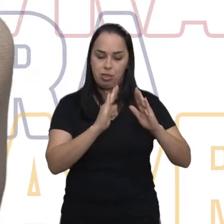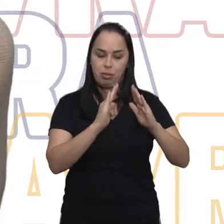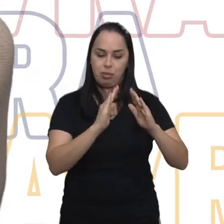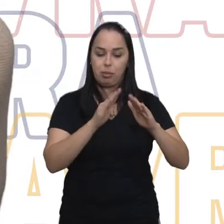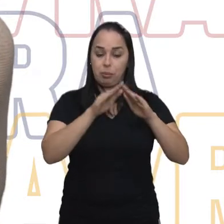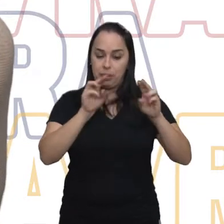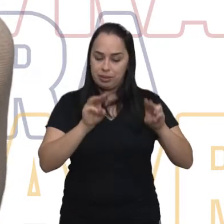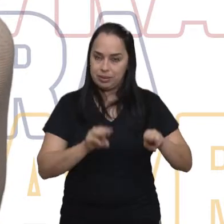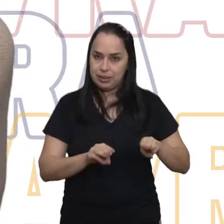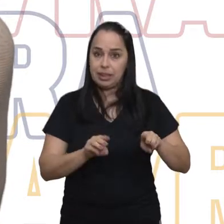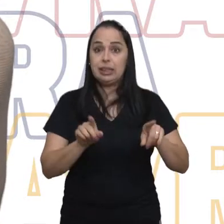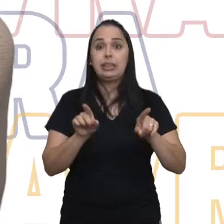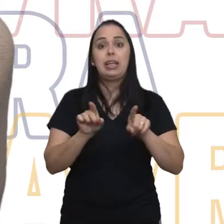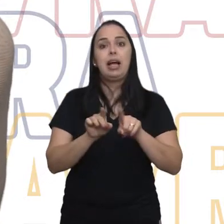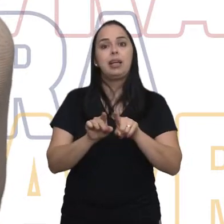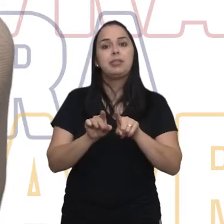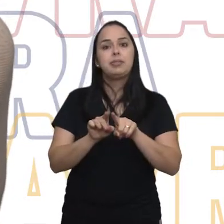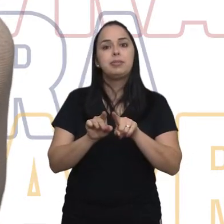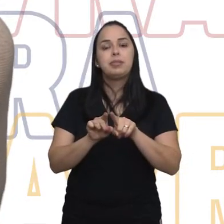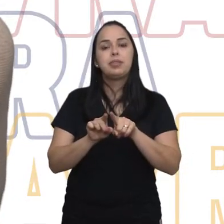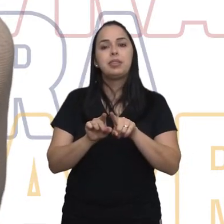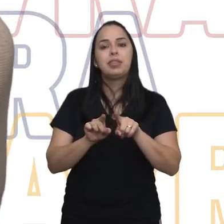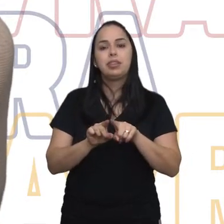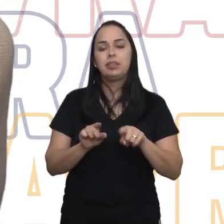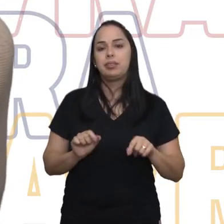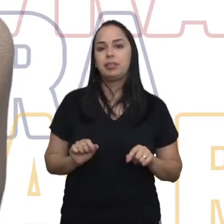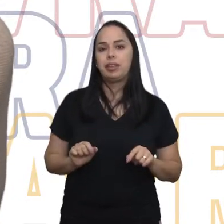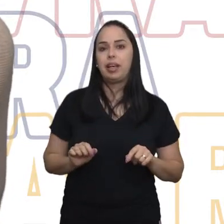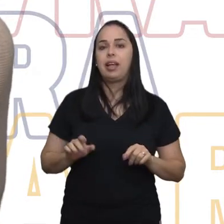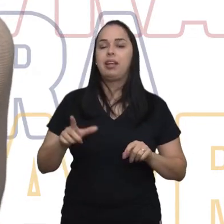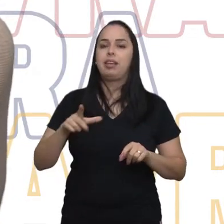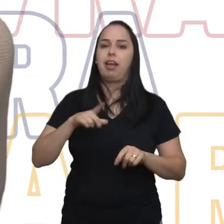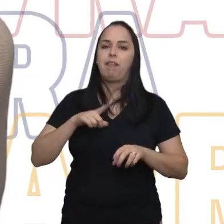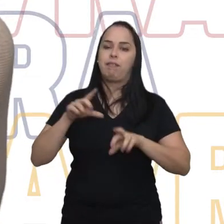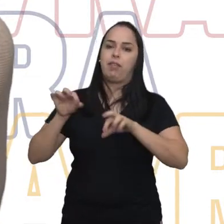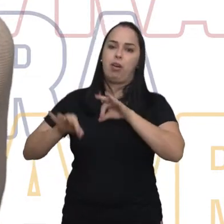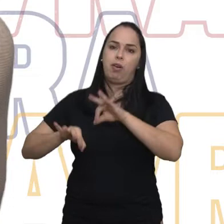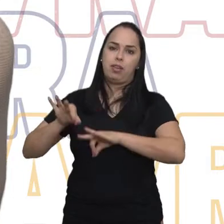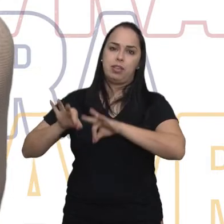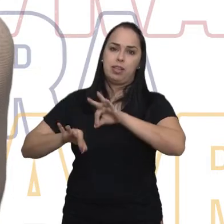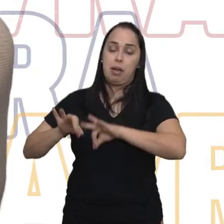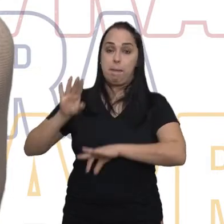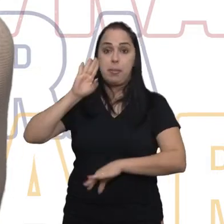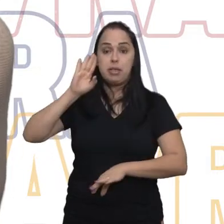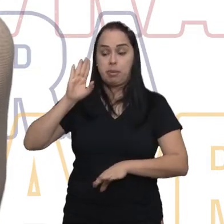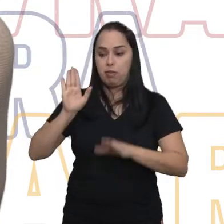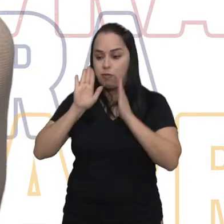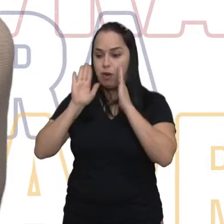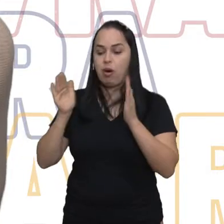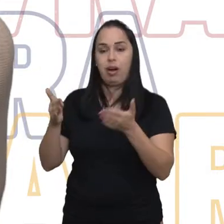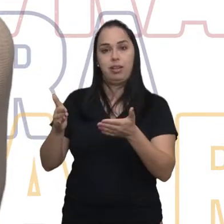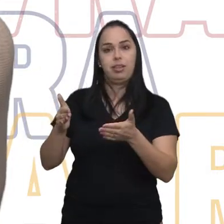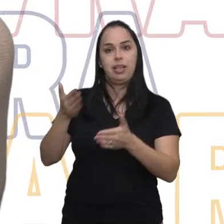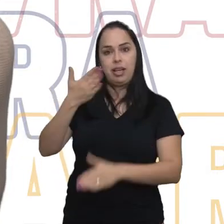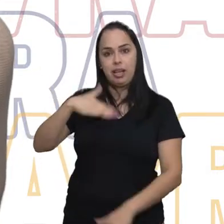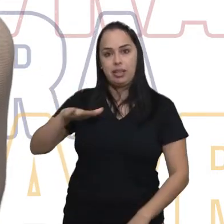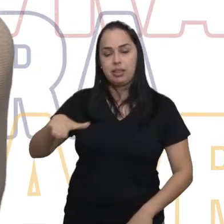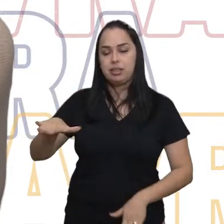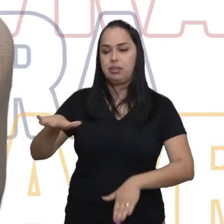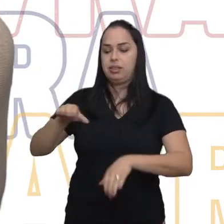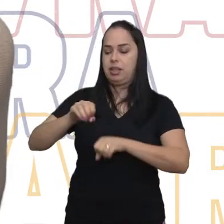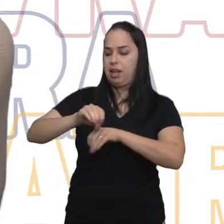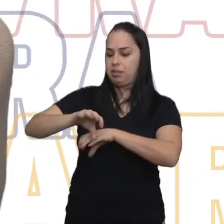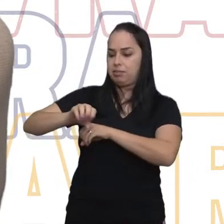si, e também o tempo todo nós temos oficinas, principalmente para as crianças, né? Voltado para a